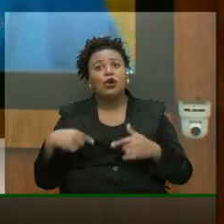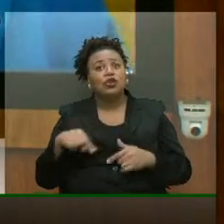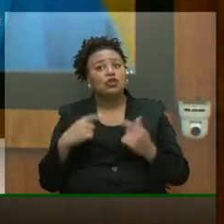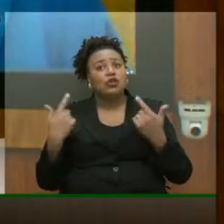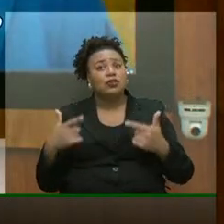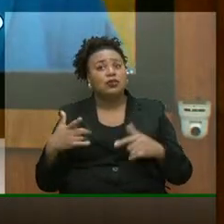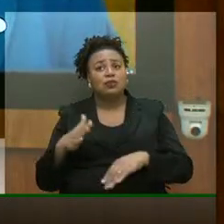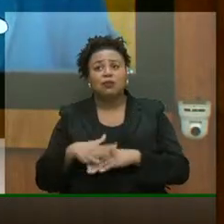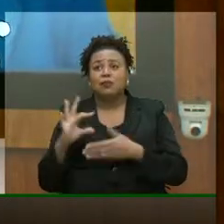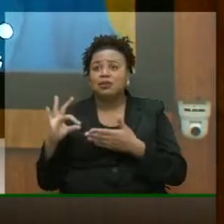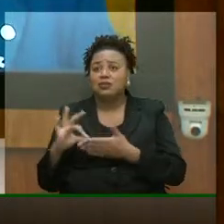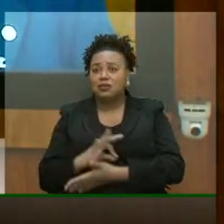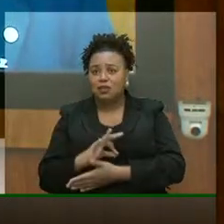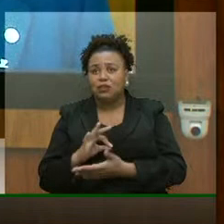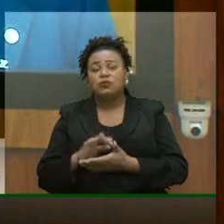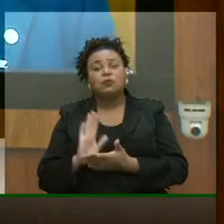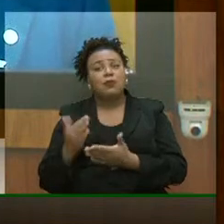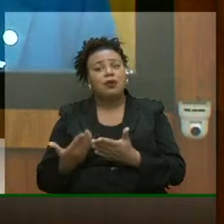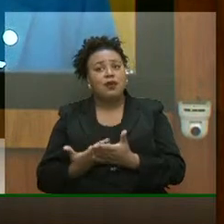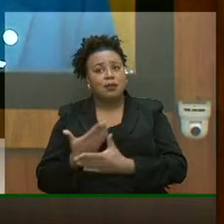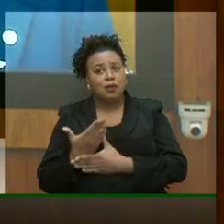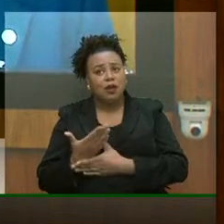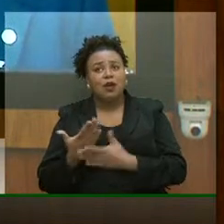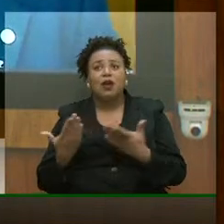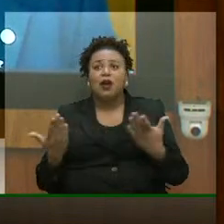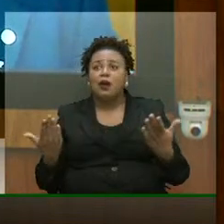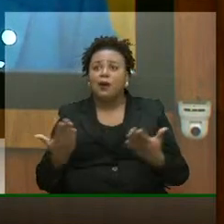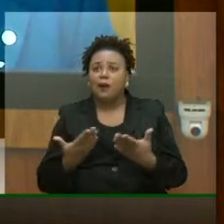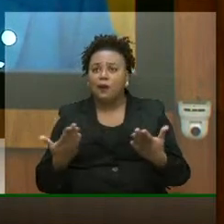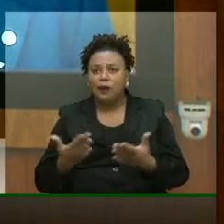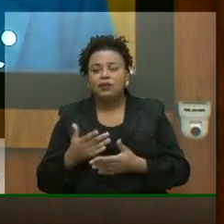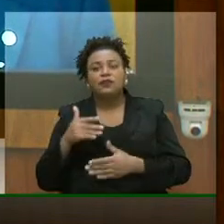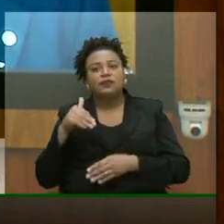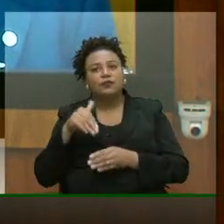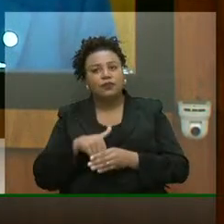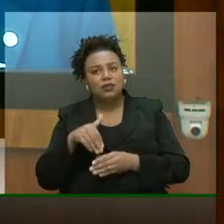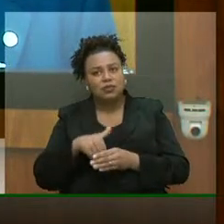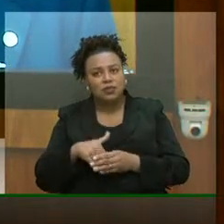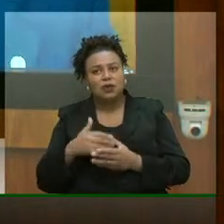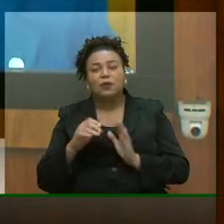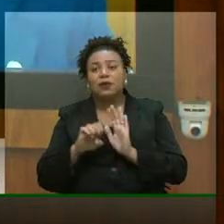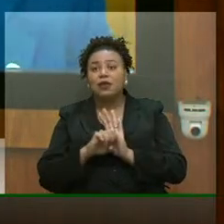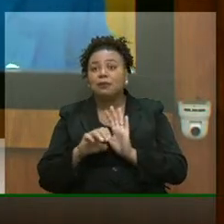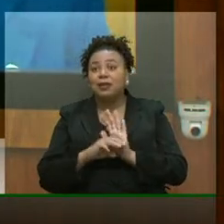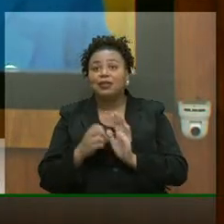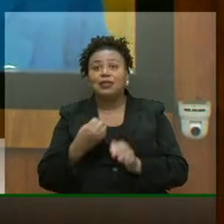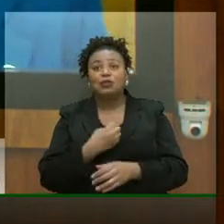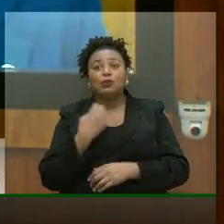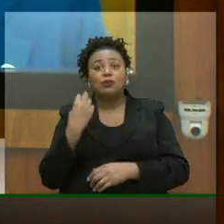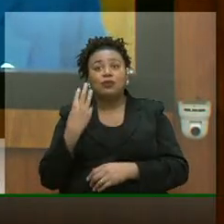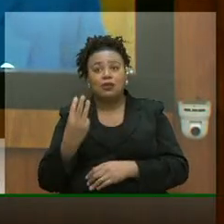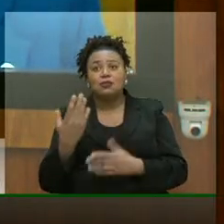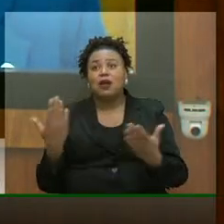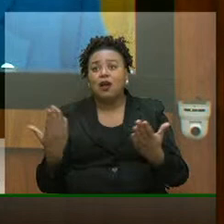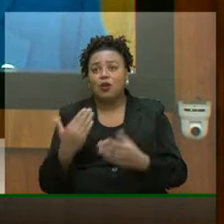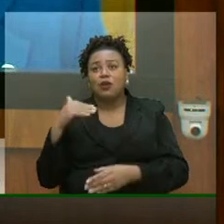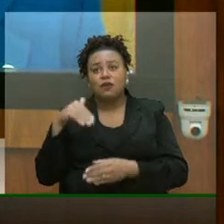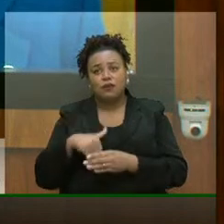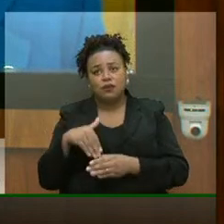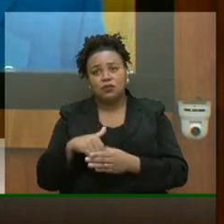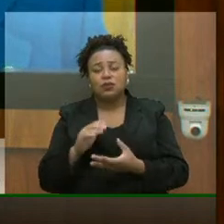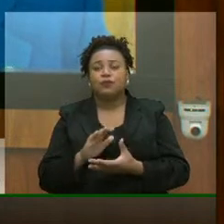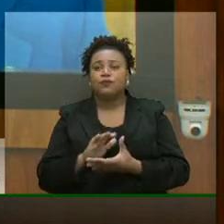mais inscritos para encaminhar, passamos então à votação da emenda de número 13. Está em